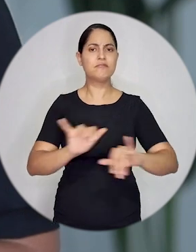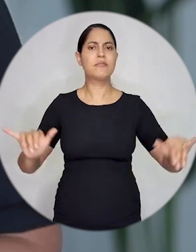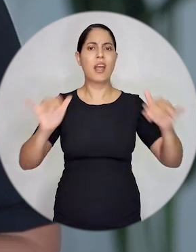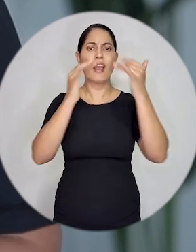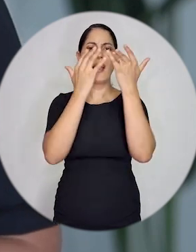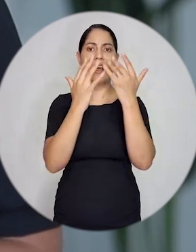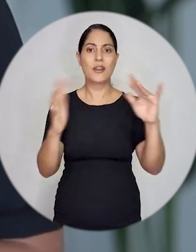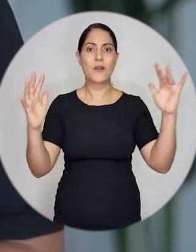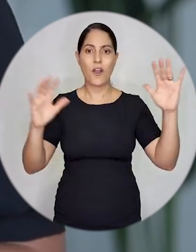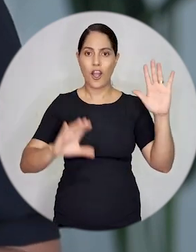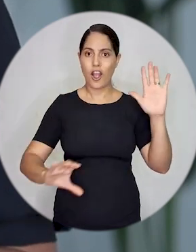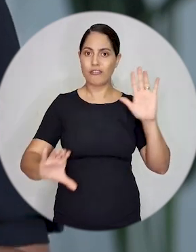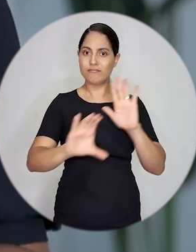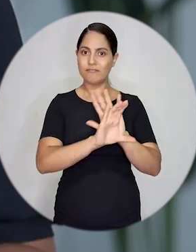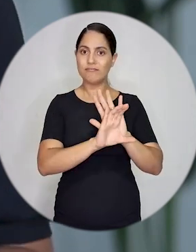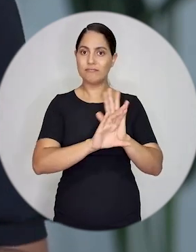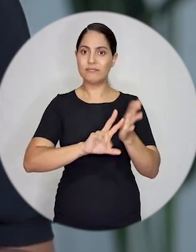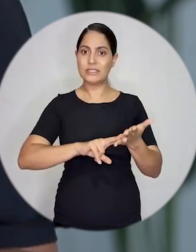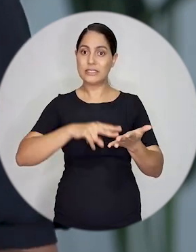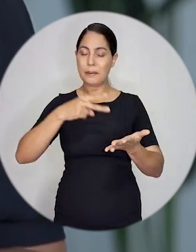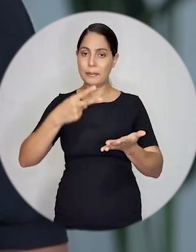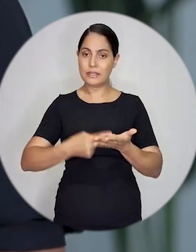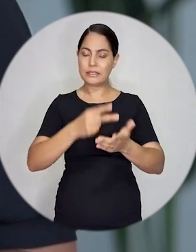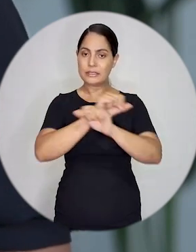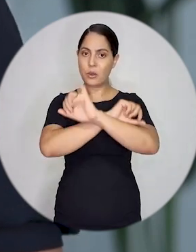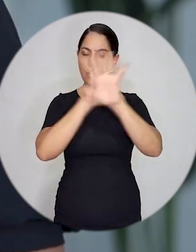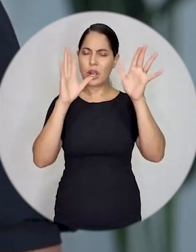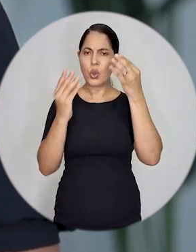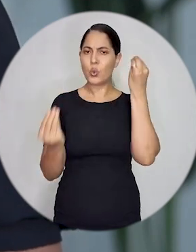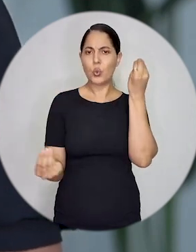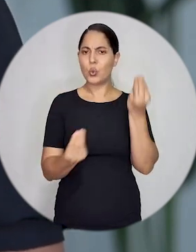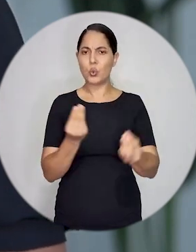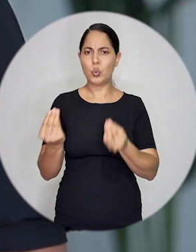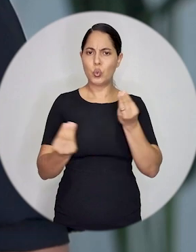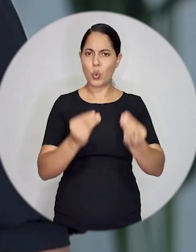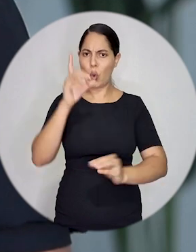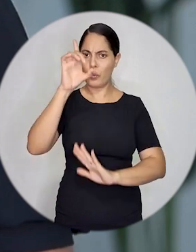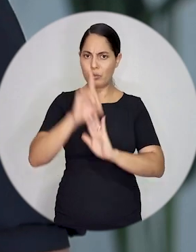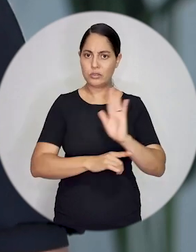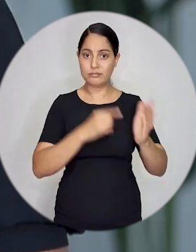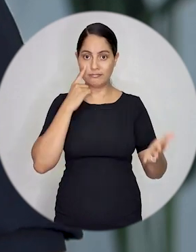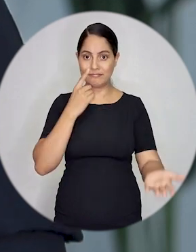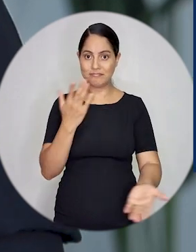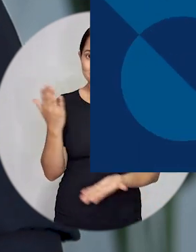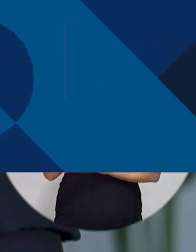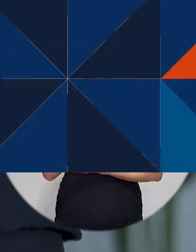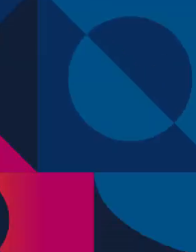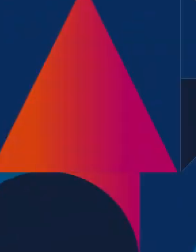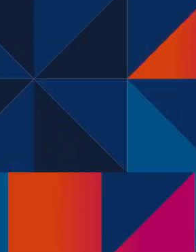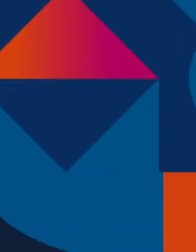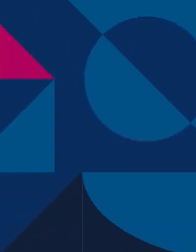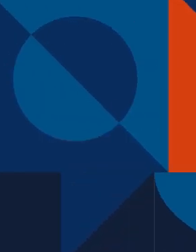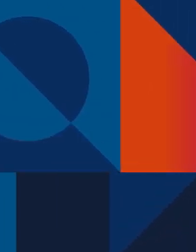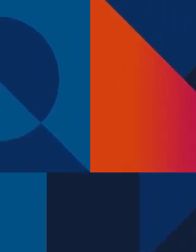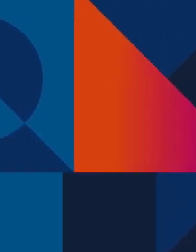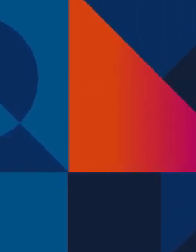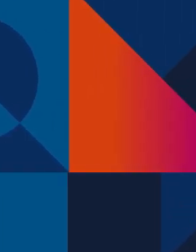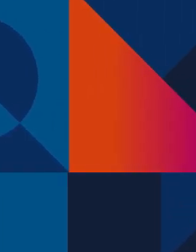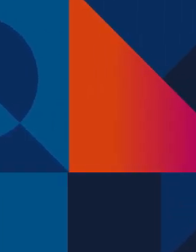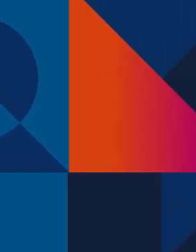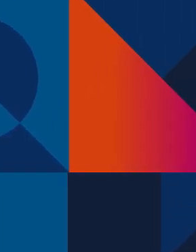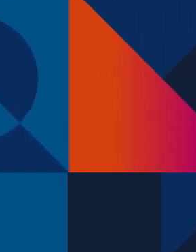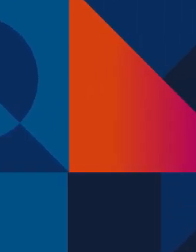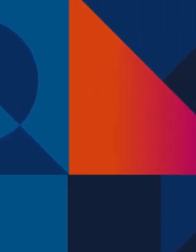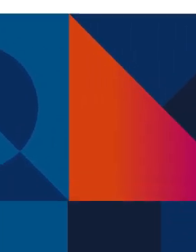evento Código Florestal e sua interpretação no âmbito do Estado Democrático de Direito. Acompanhe.